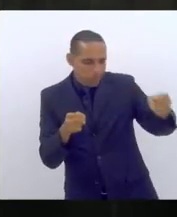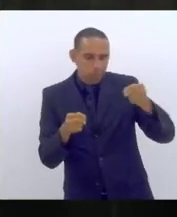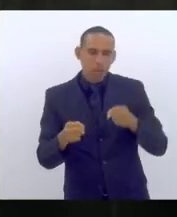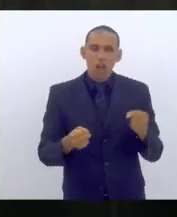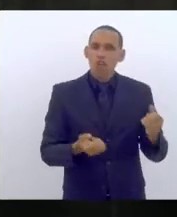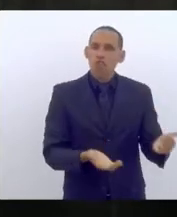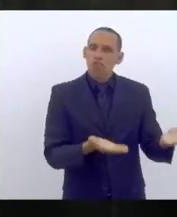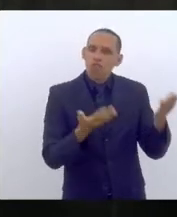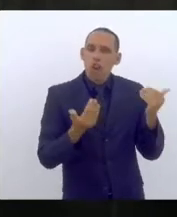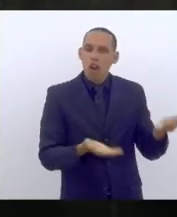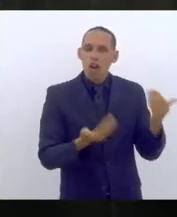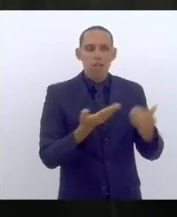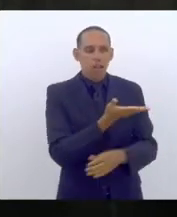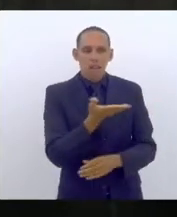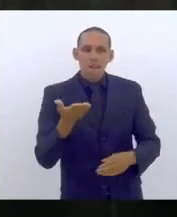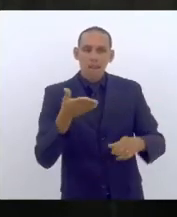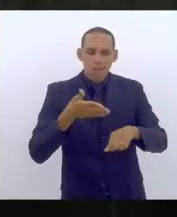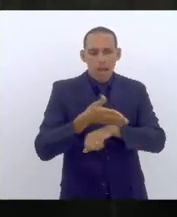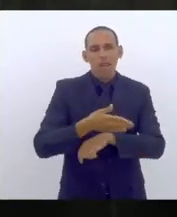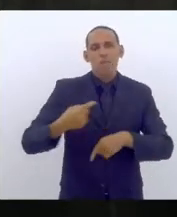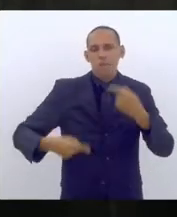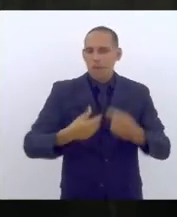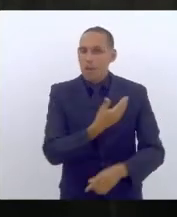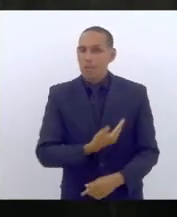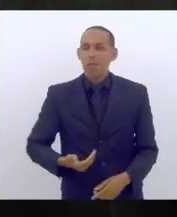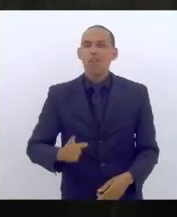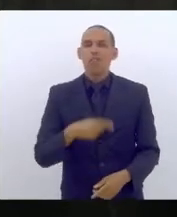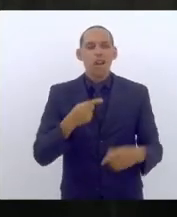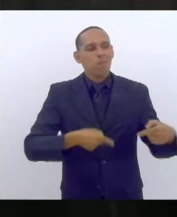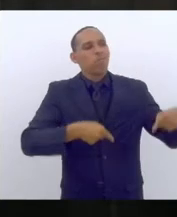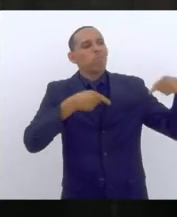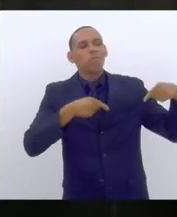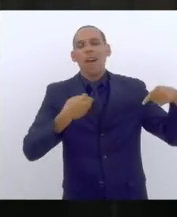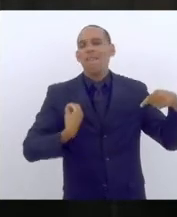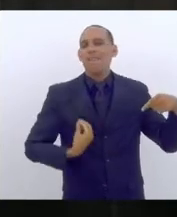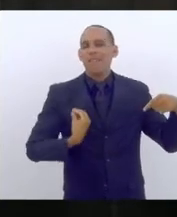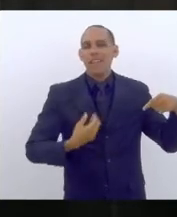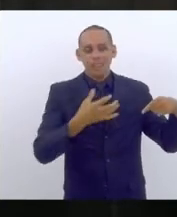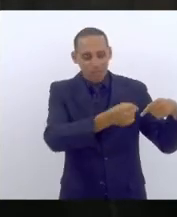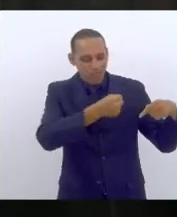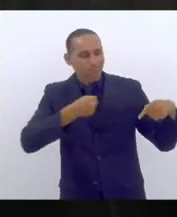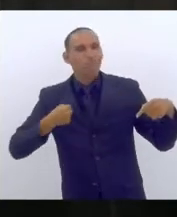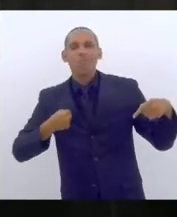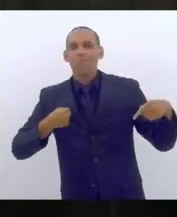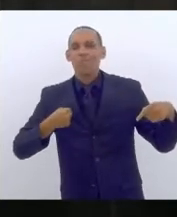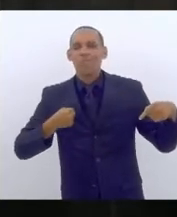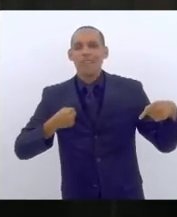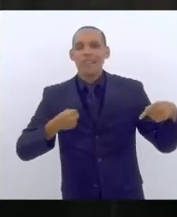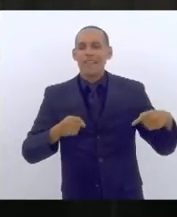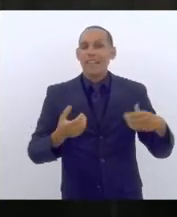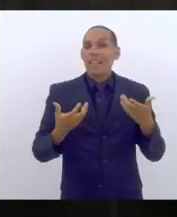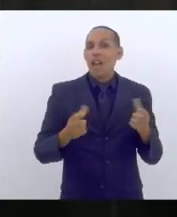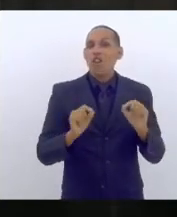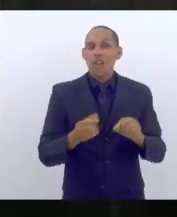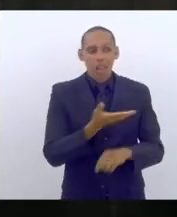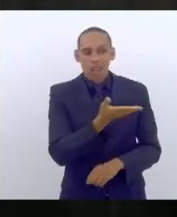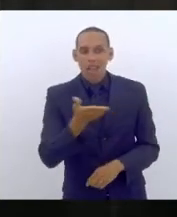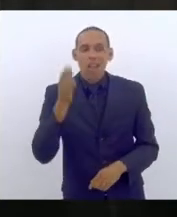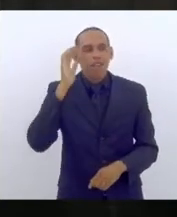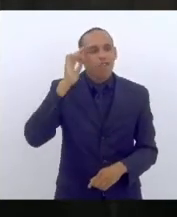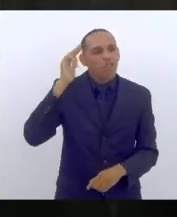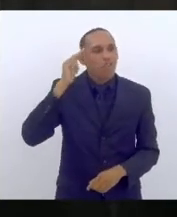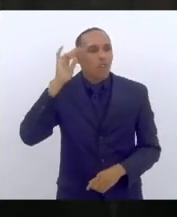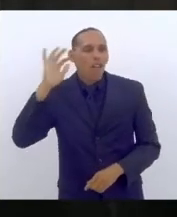da política pública a gente tá disputando diretamente a vida deles tá disputando diretamente o direito deles de sonhar